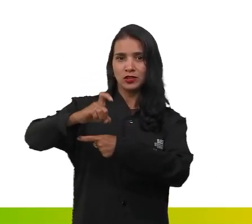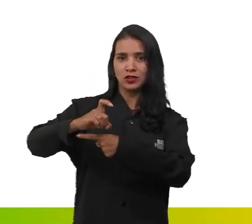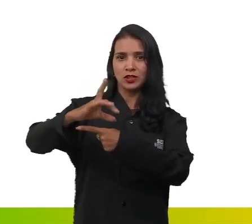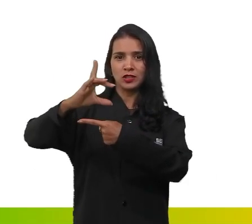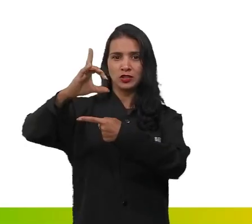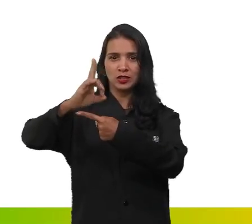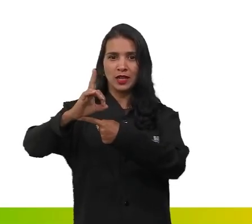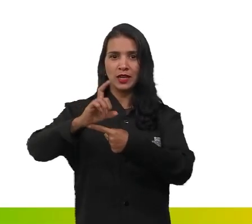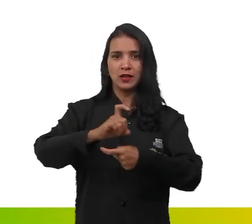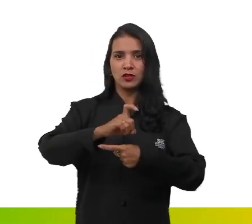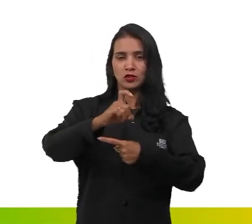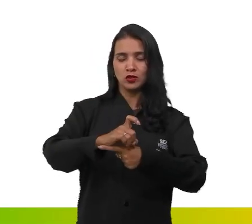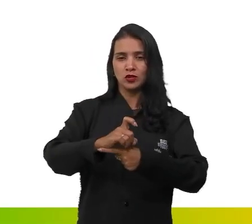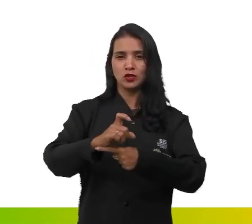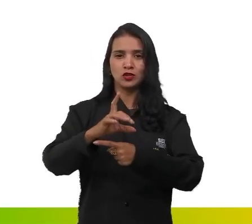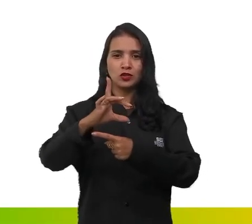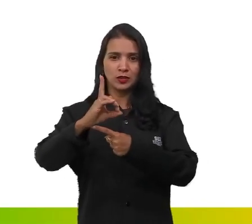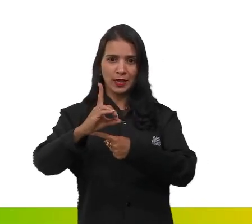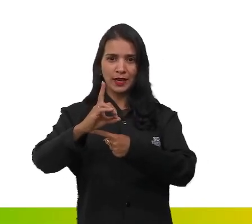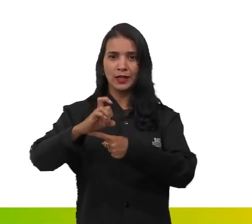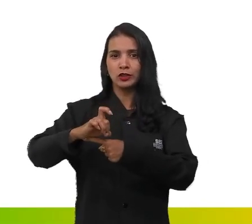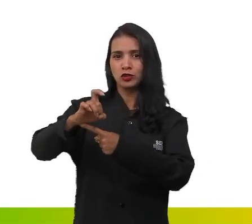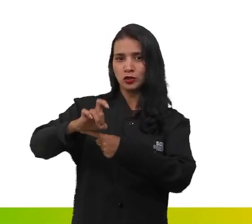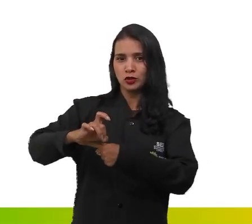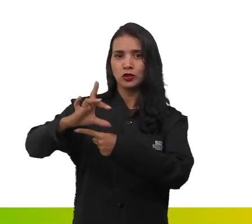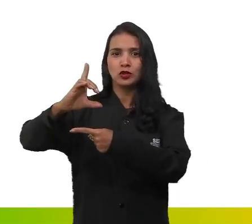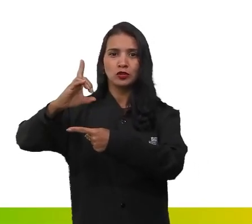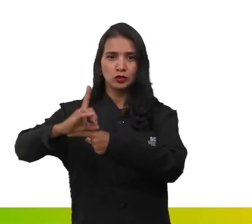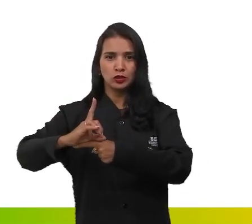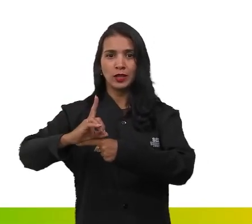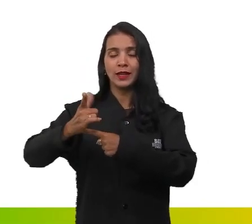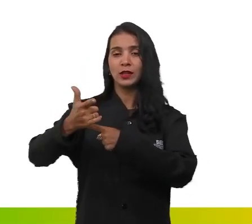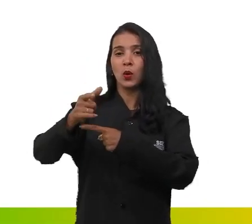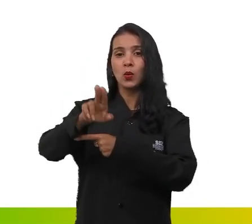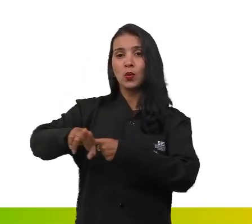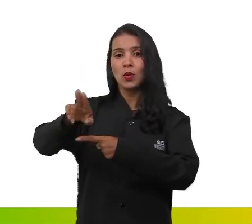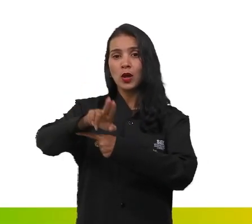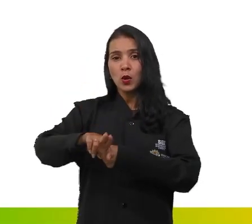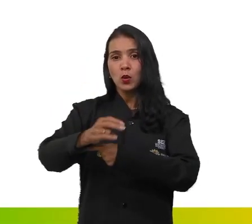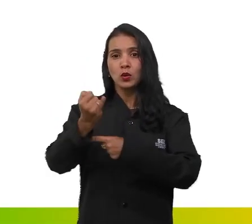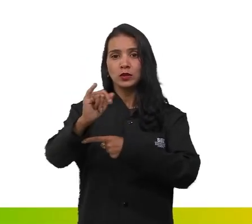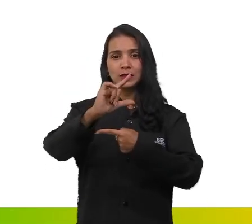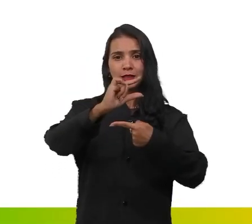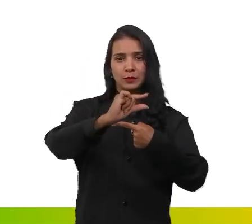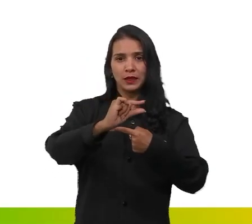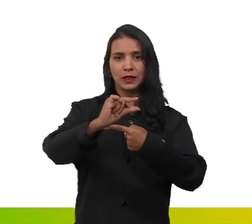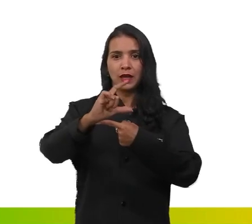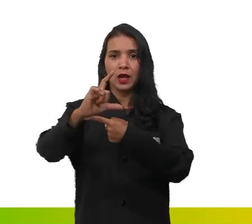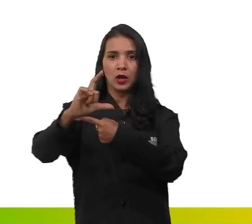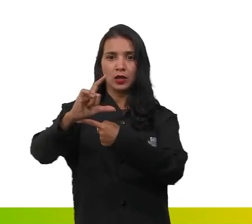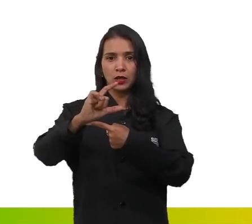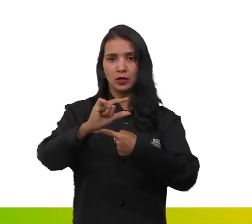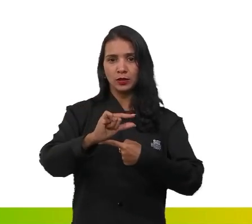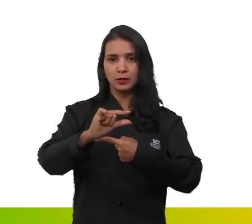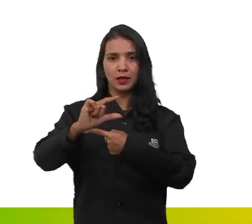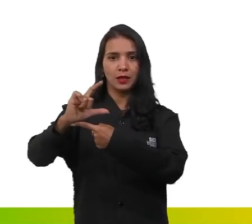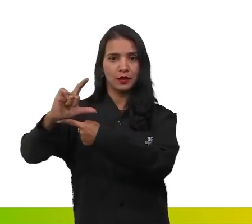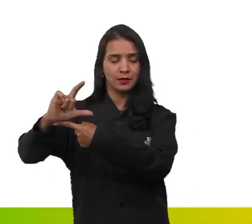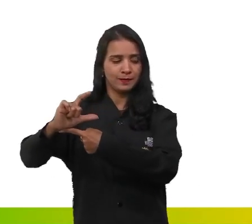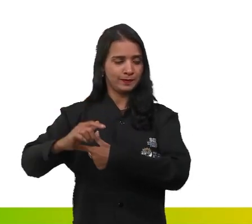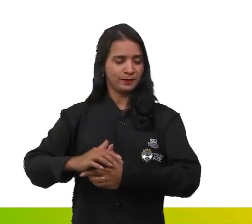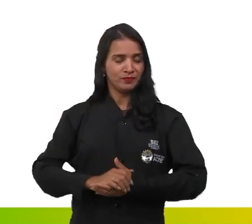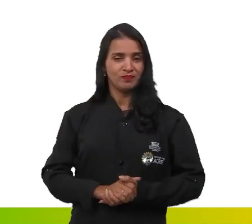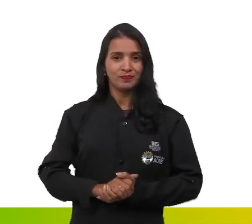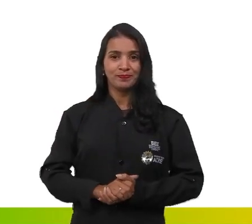desão, desinho. A gente precisa usar esses cromossomos, o X e o Y, tá certo? Então, na